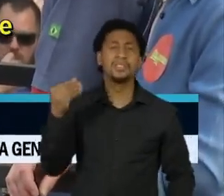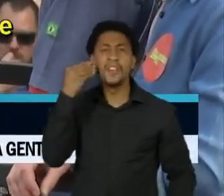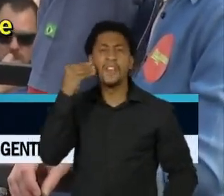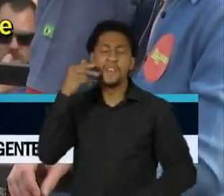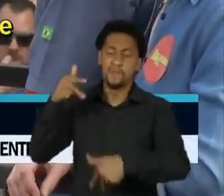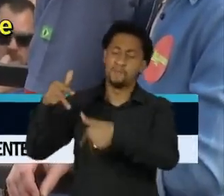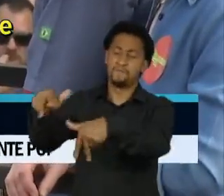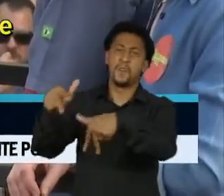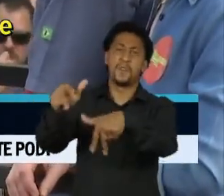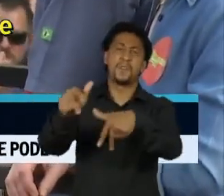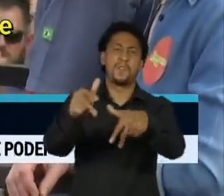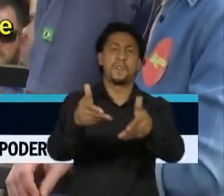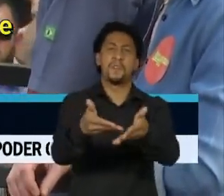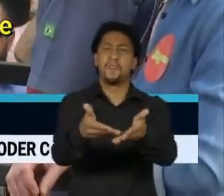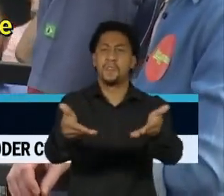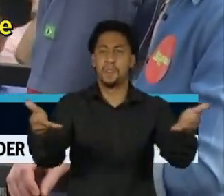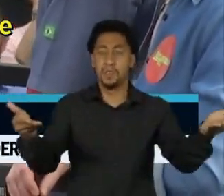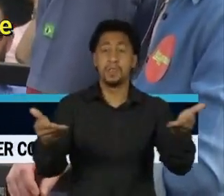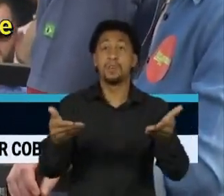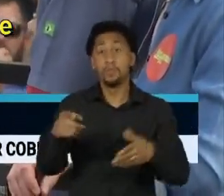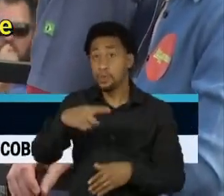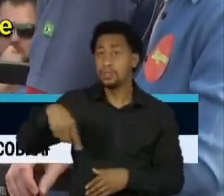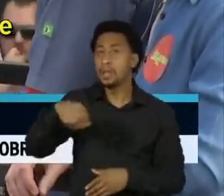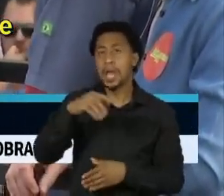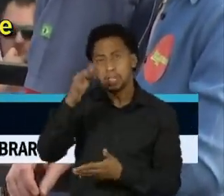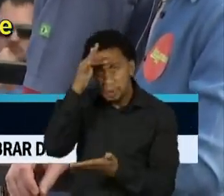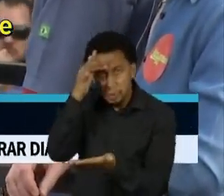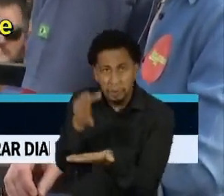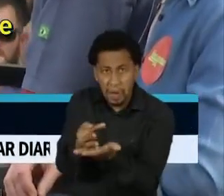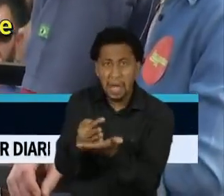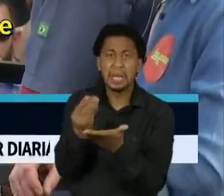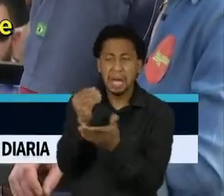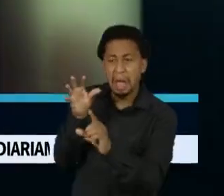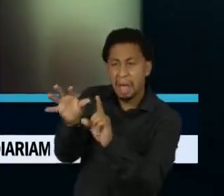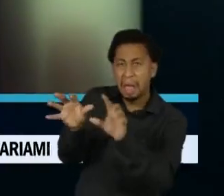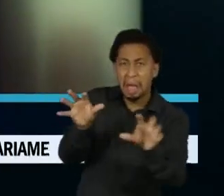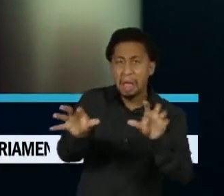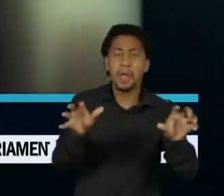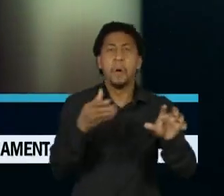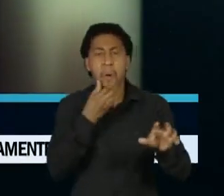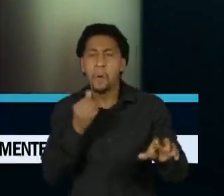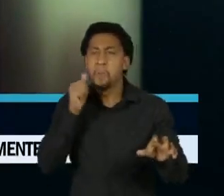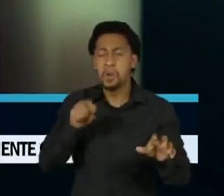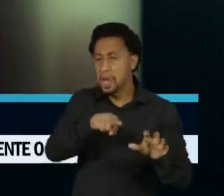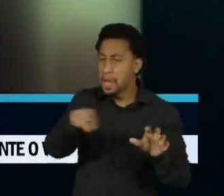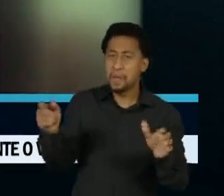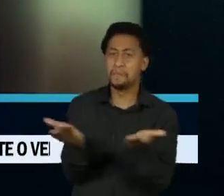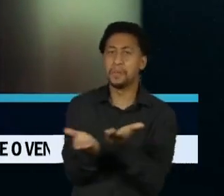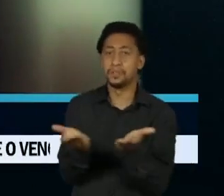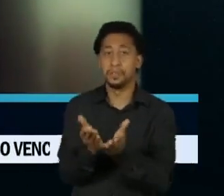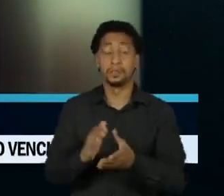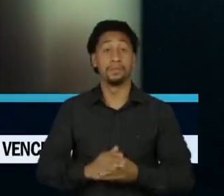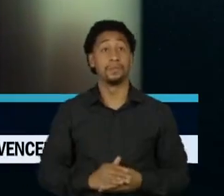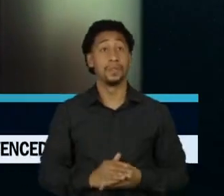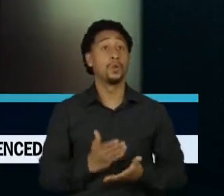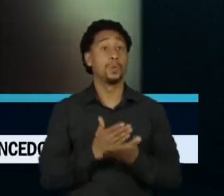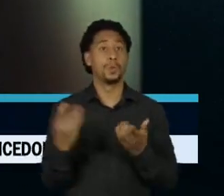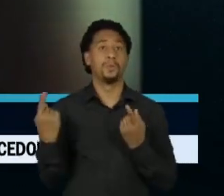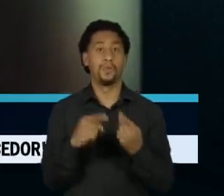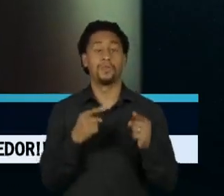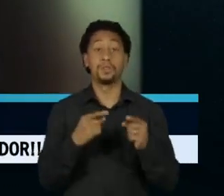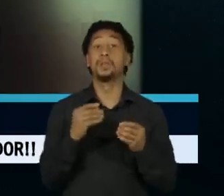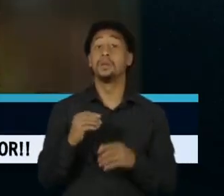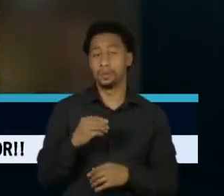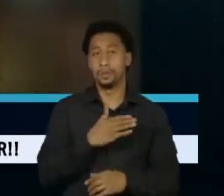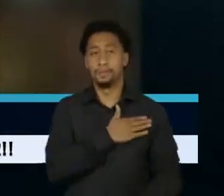manipular a boa fé de homens e mulheres evangélicas. As provocações começaram com a primeira-dama, Michele